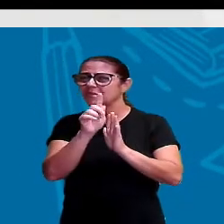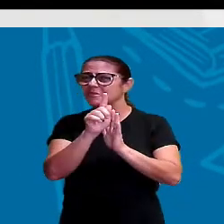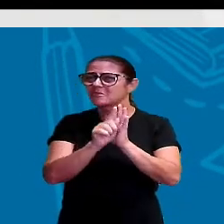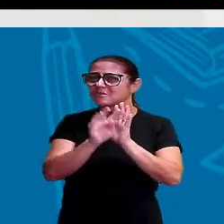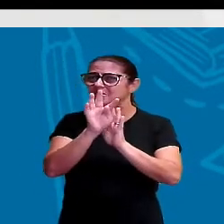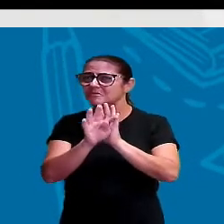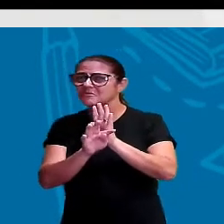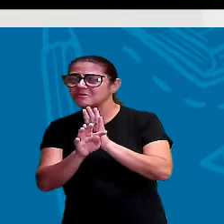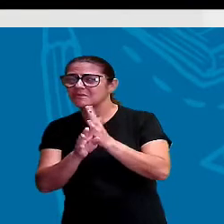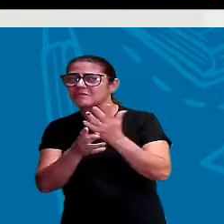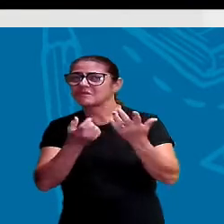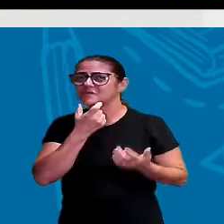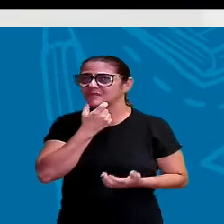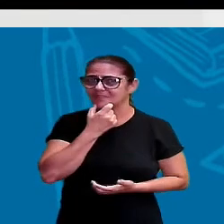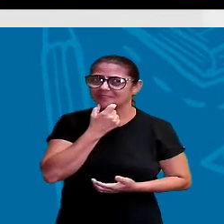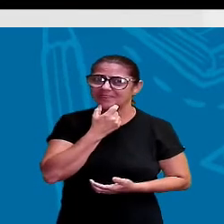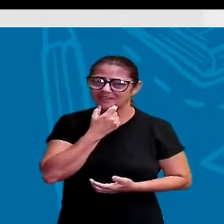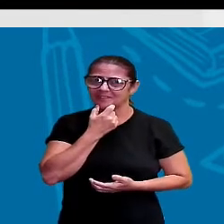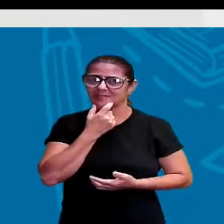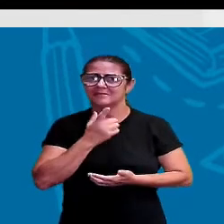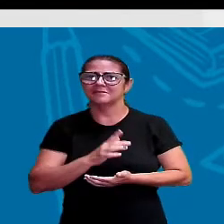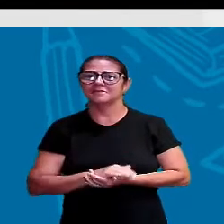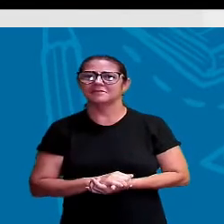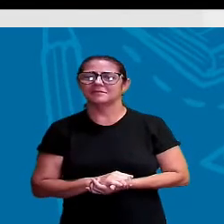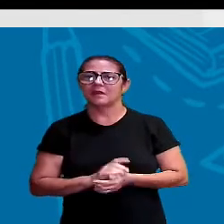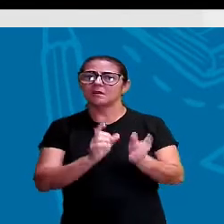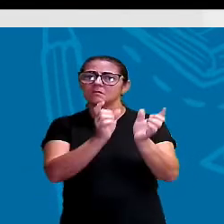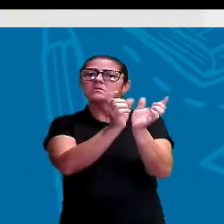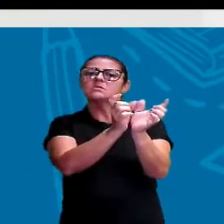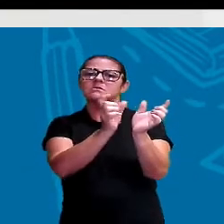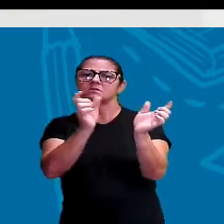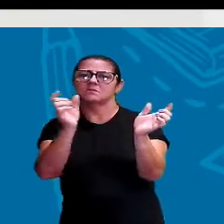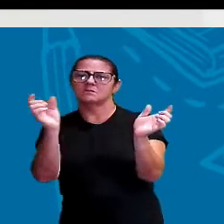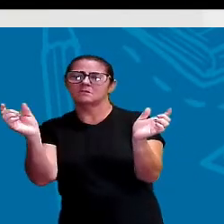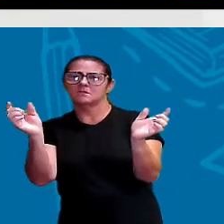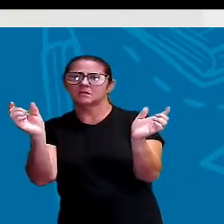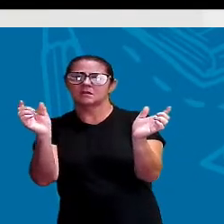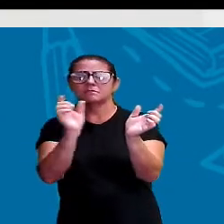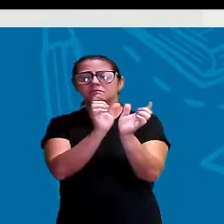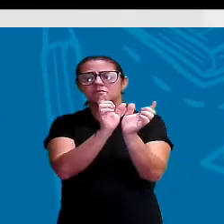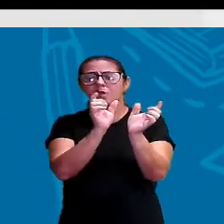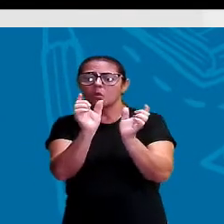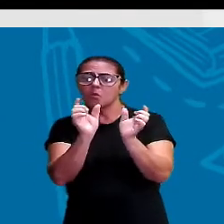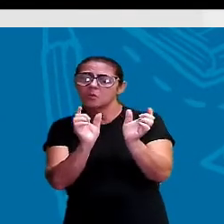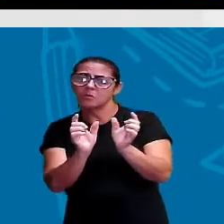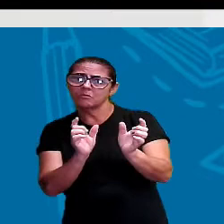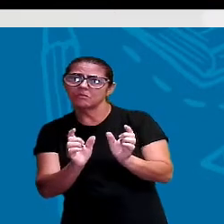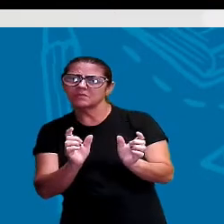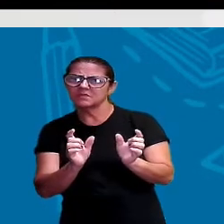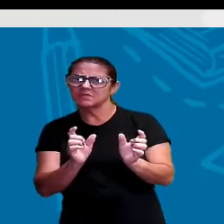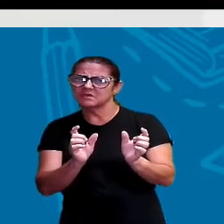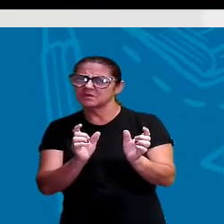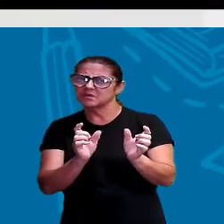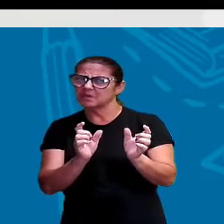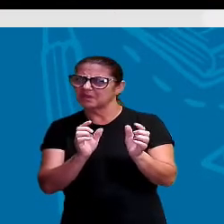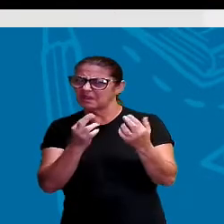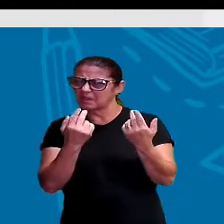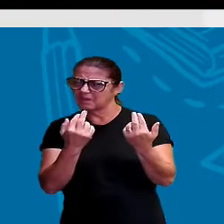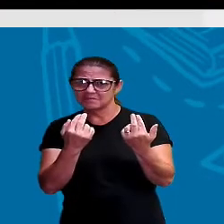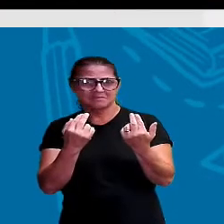língua inglesa. Gente, tirinha, quadrinhos, mesma coisa? A gente vai ver a